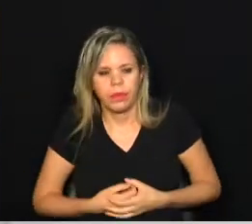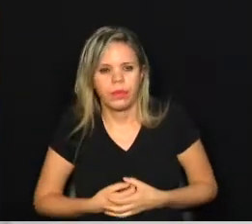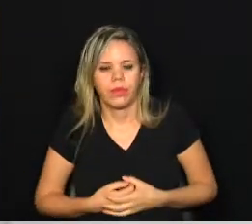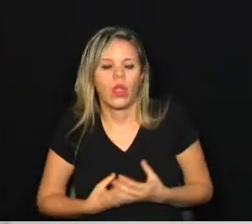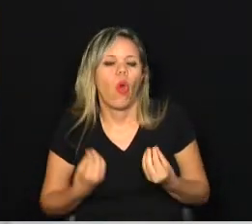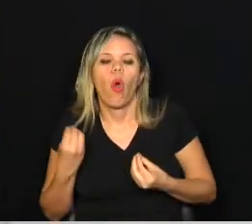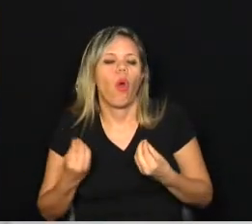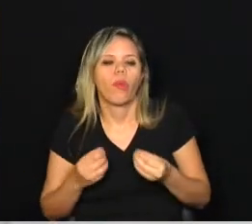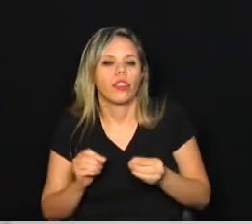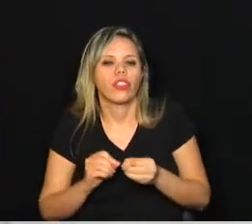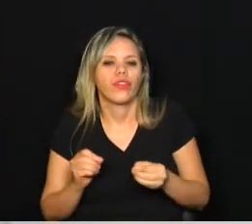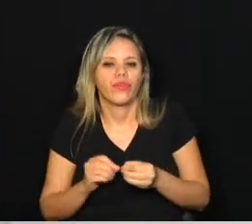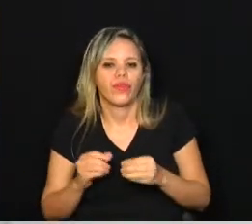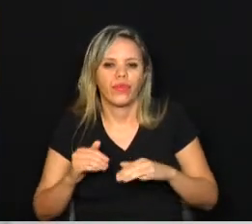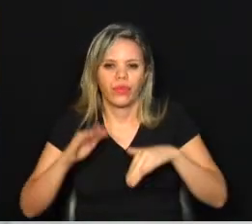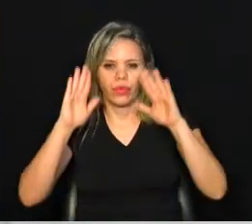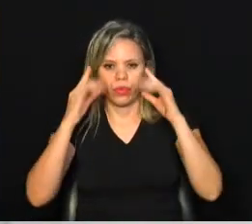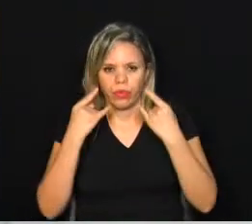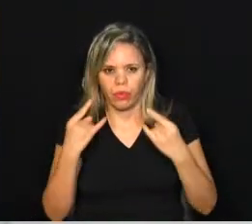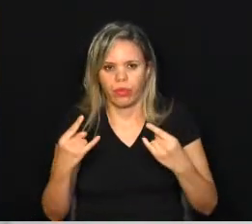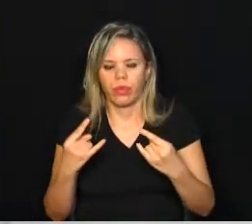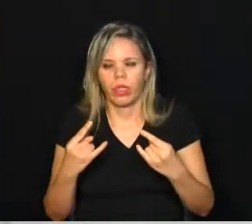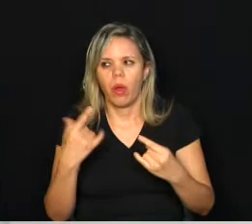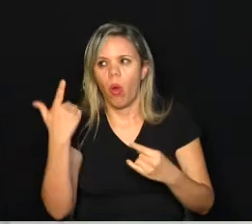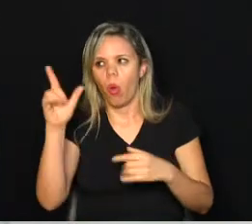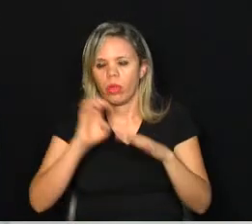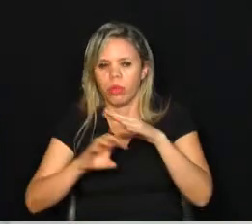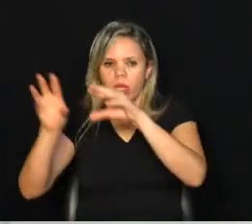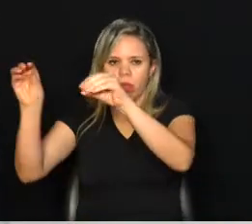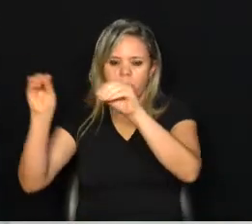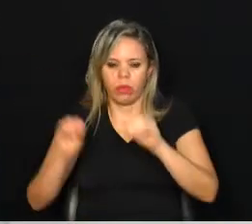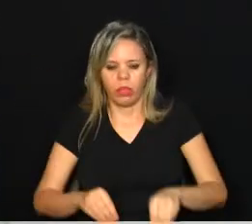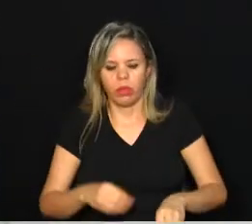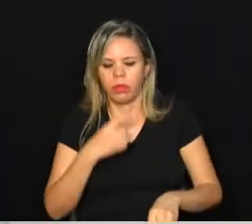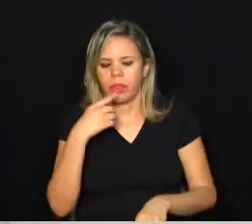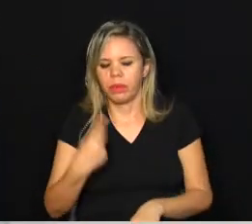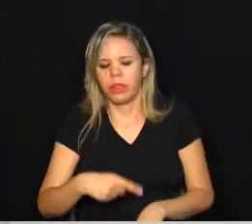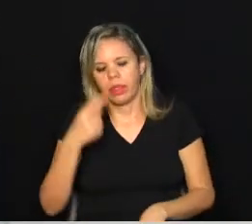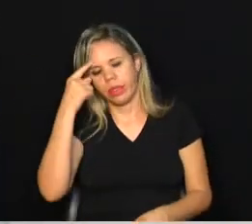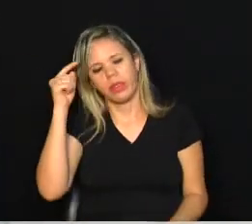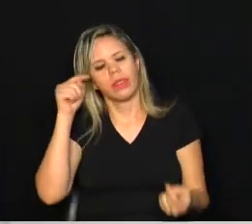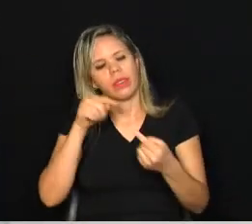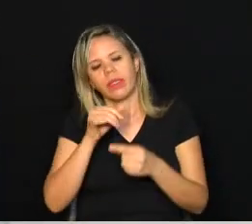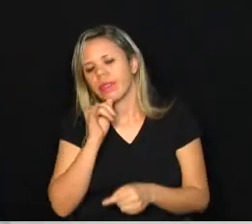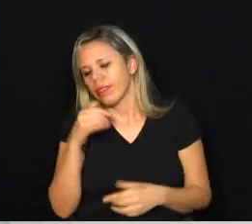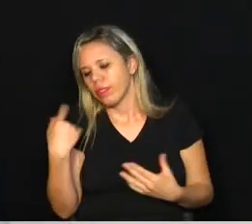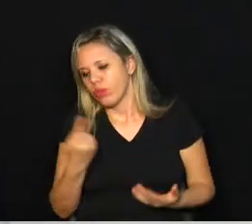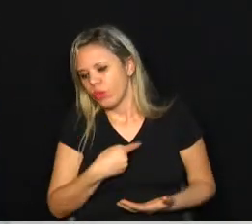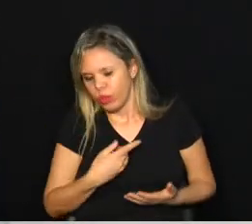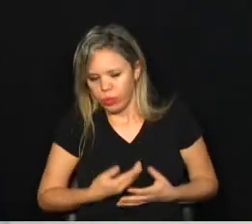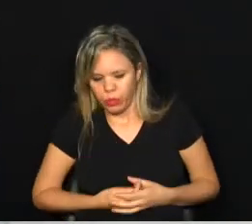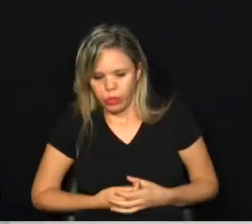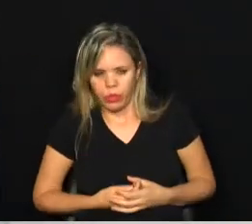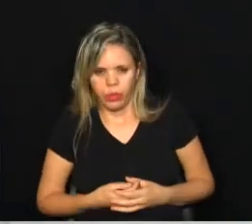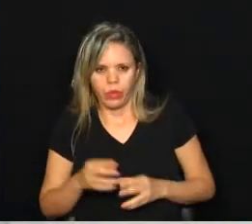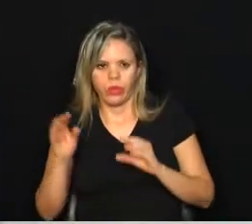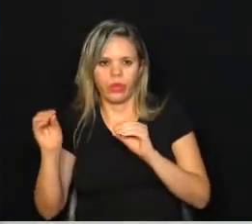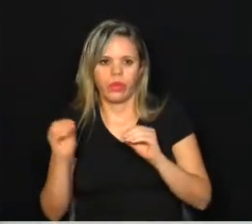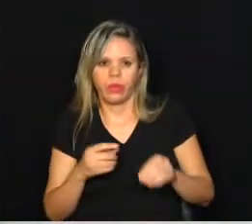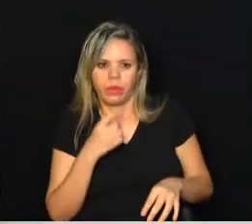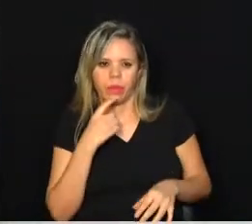gente faz para ser mais atrativo? A ideia, quando a gente veio para cá,